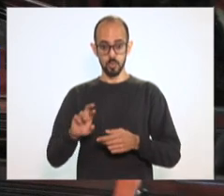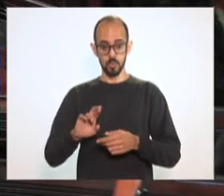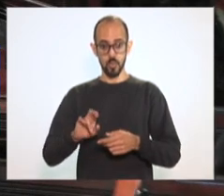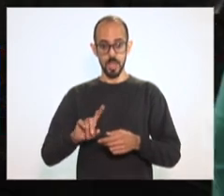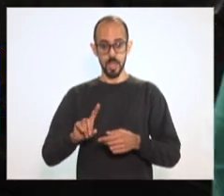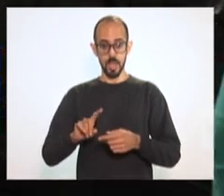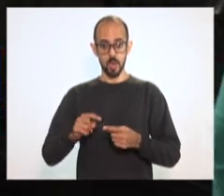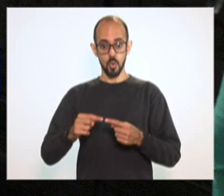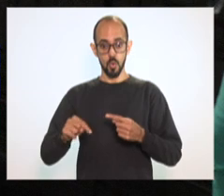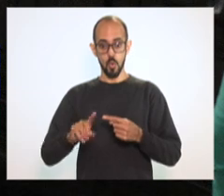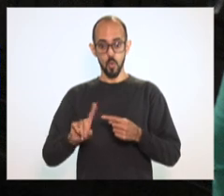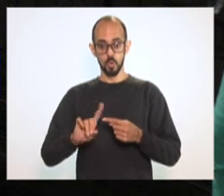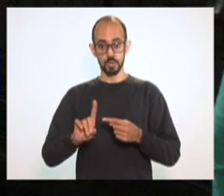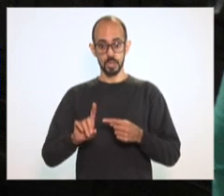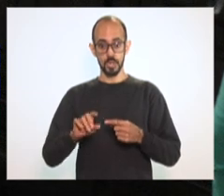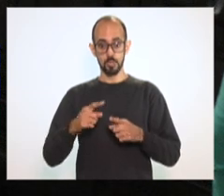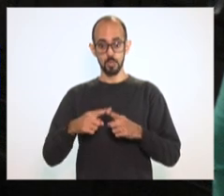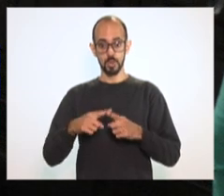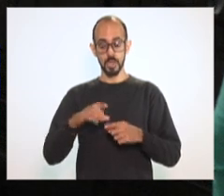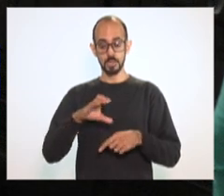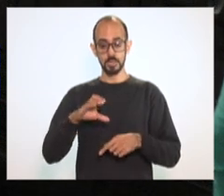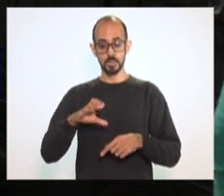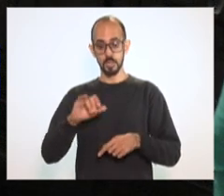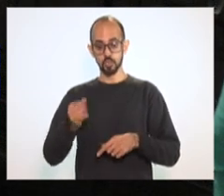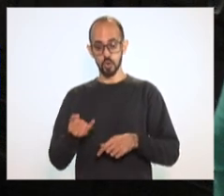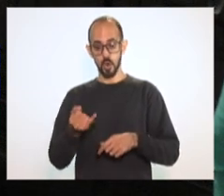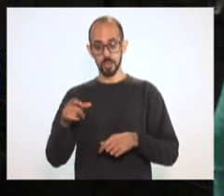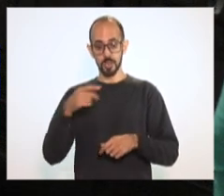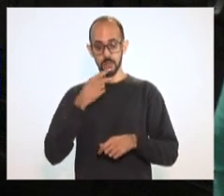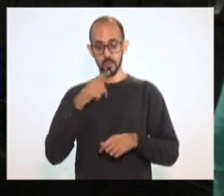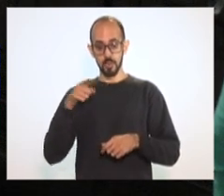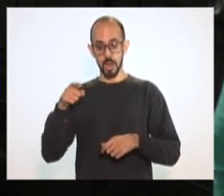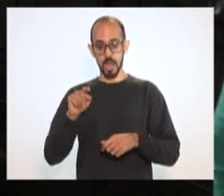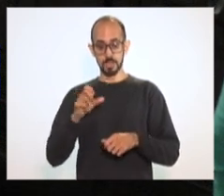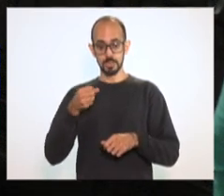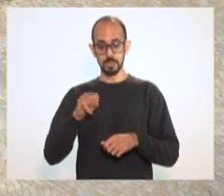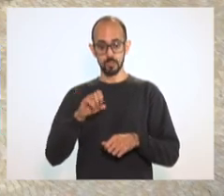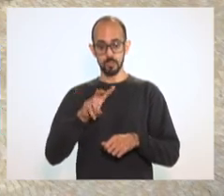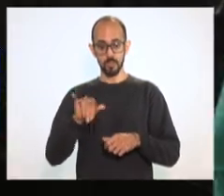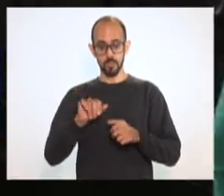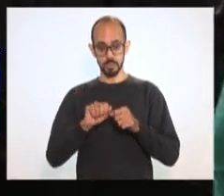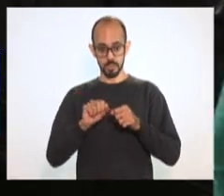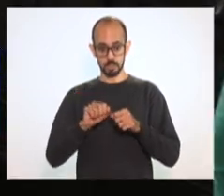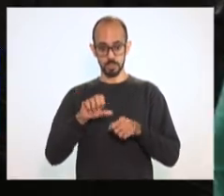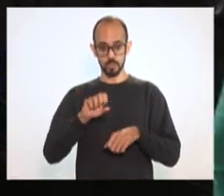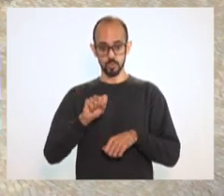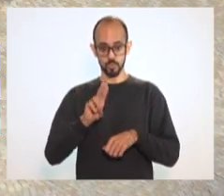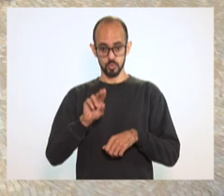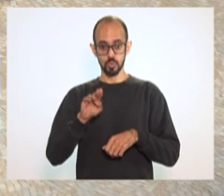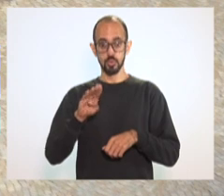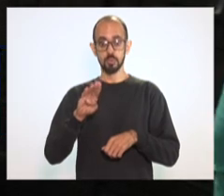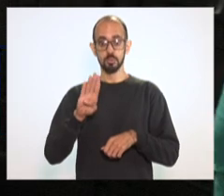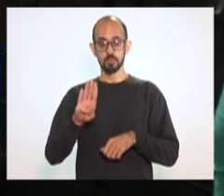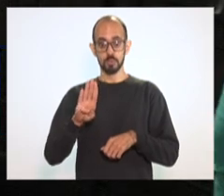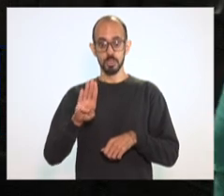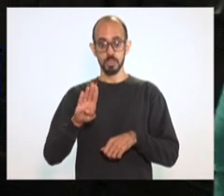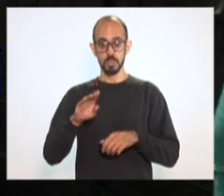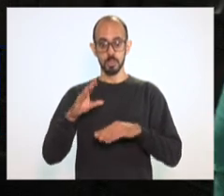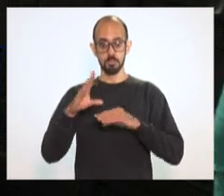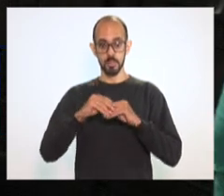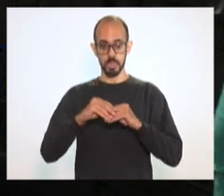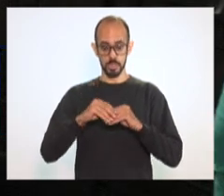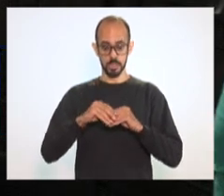saber o que está propondo a CCJ se vai fazer já como subemenda transformando em projeto de resolução porque aí a gente mantém a